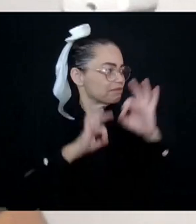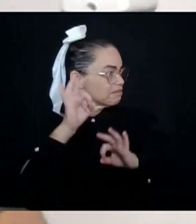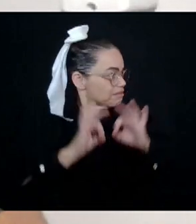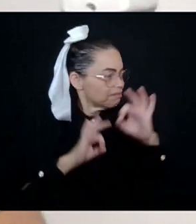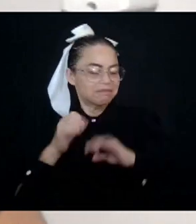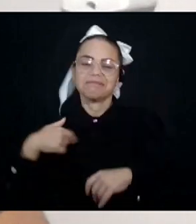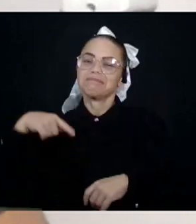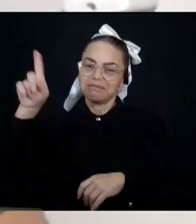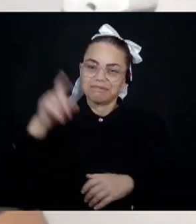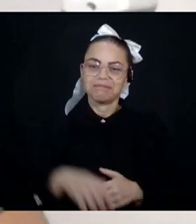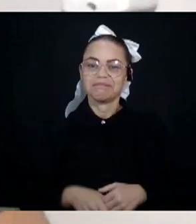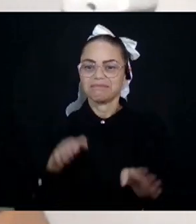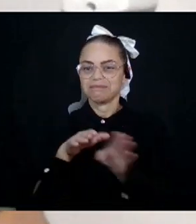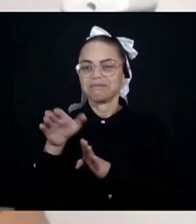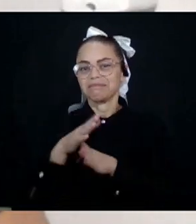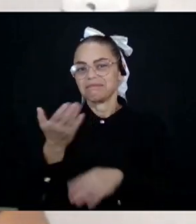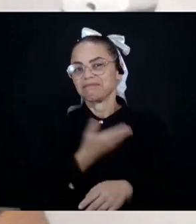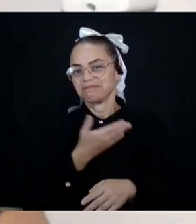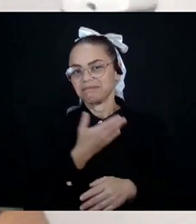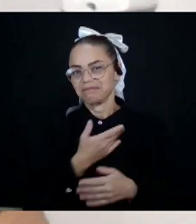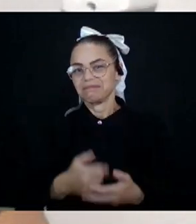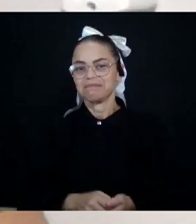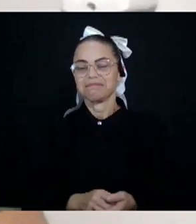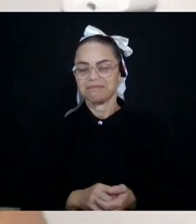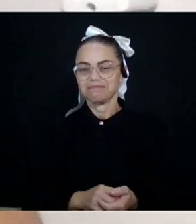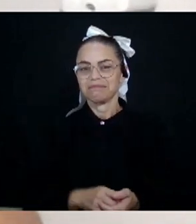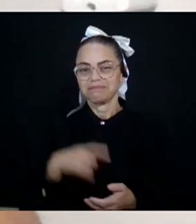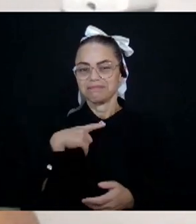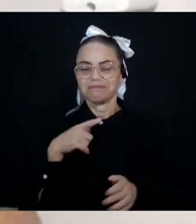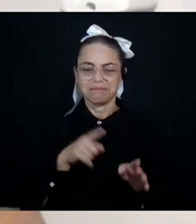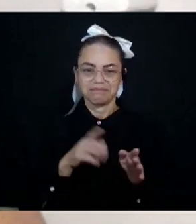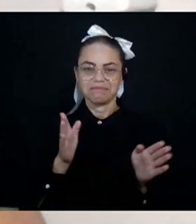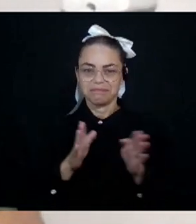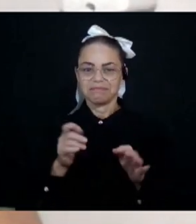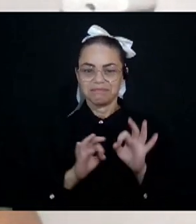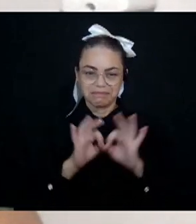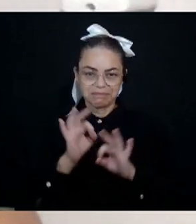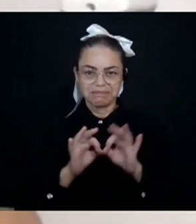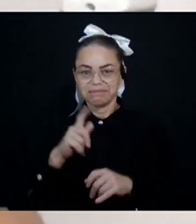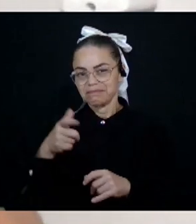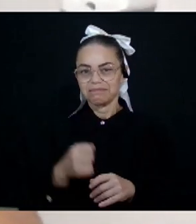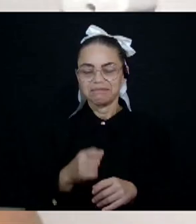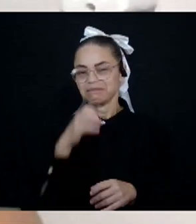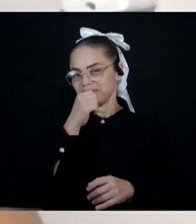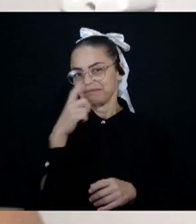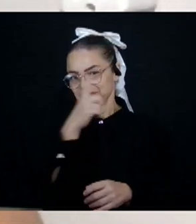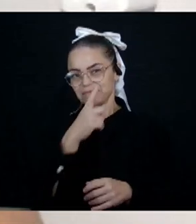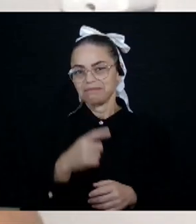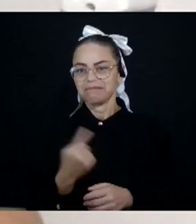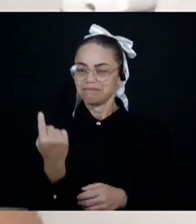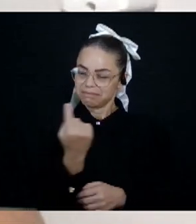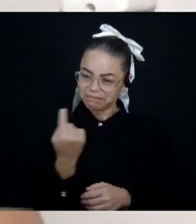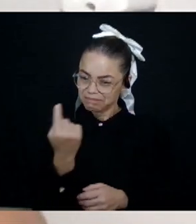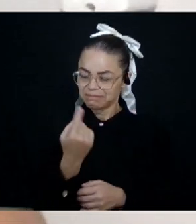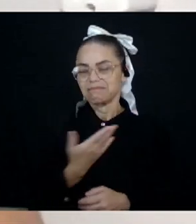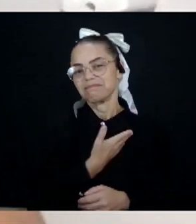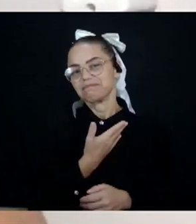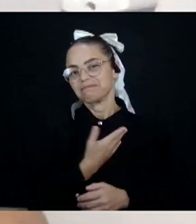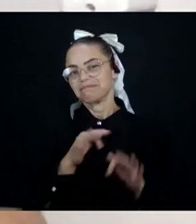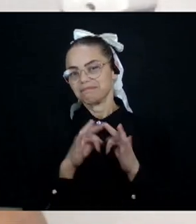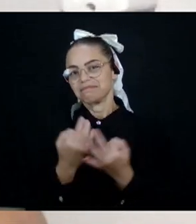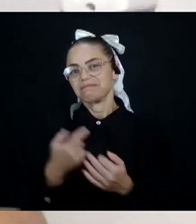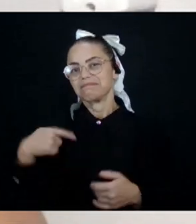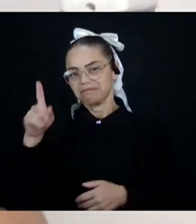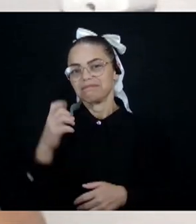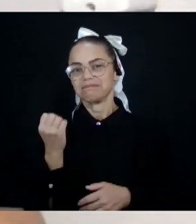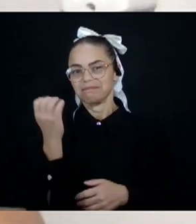os meus amigos e que eu estou deixando aqui. Se você tiver um tempo para poder aproveitar um final de semana, seja sozinho, com amigos ou familiares, vai,